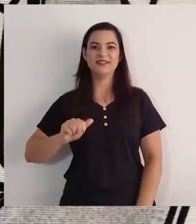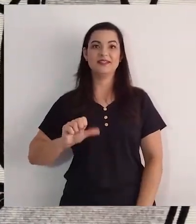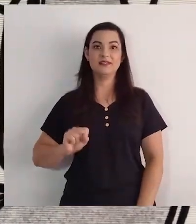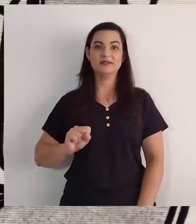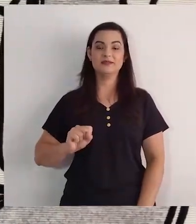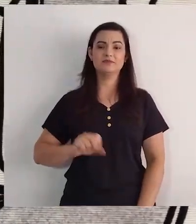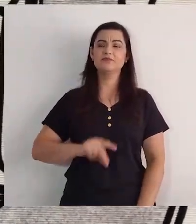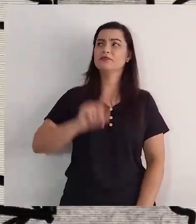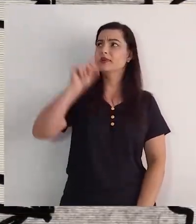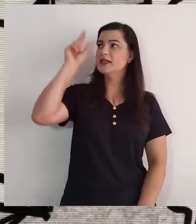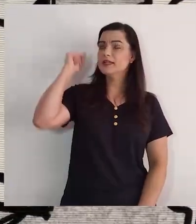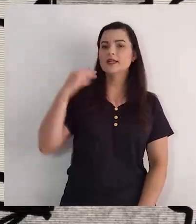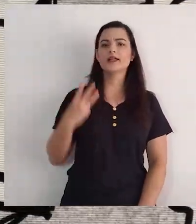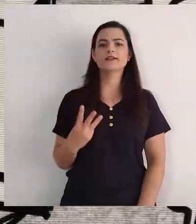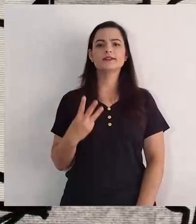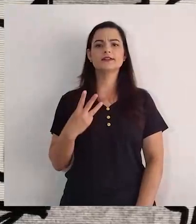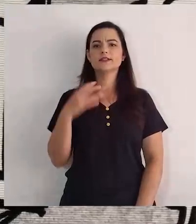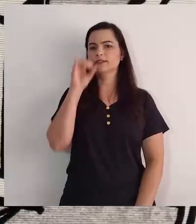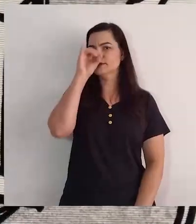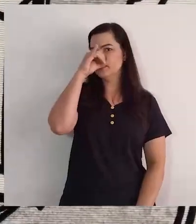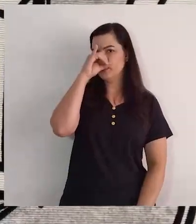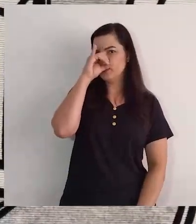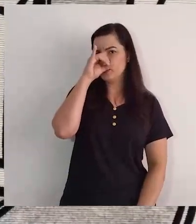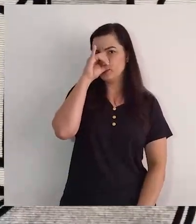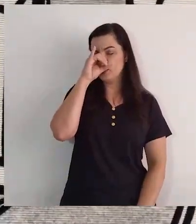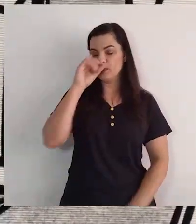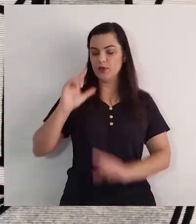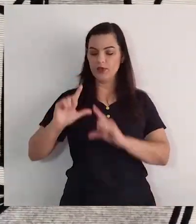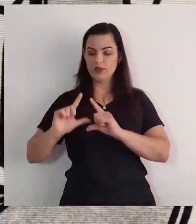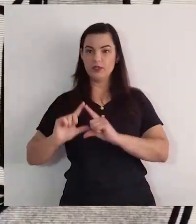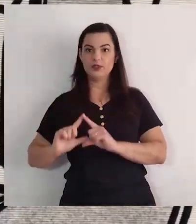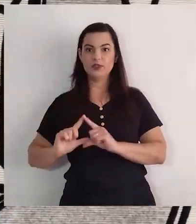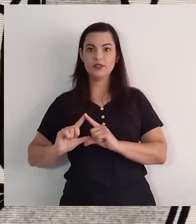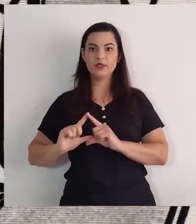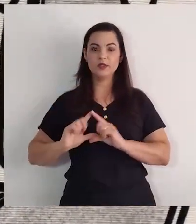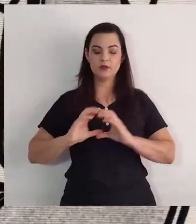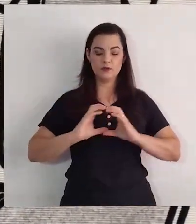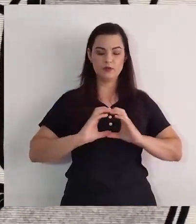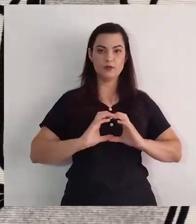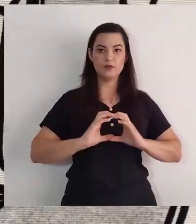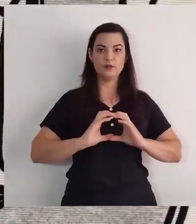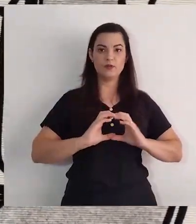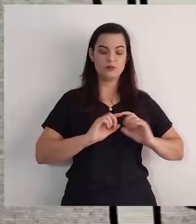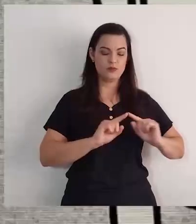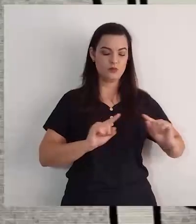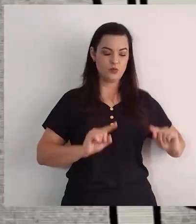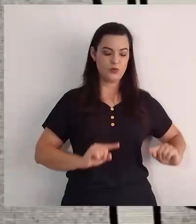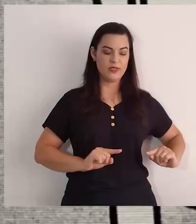Era uma vez 3 porquinhos. Triângulo, bolinha, quadrado.